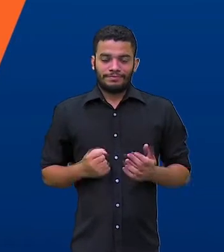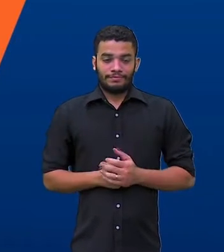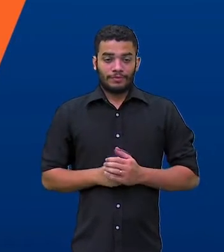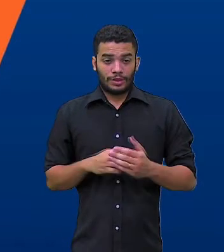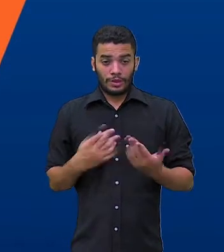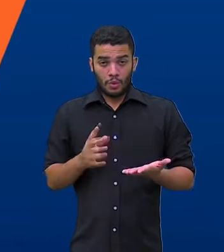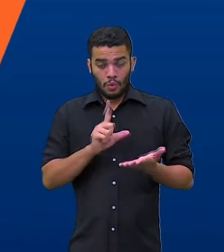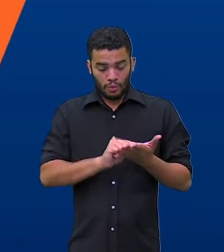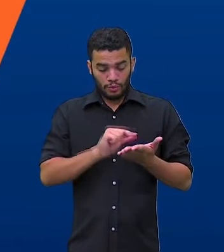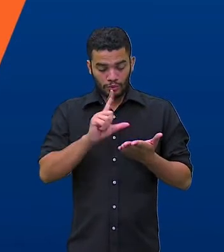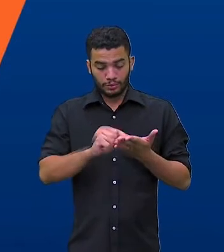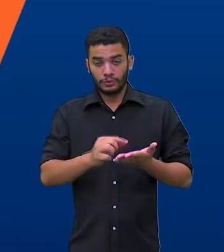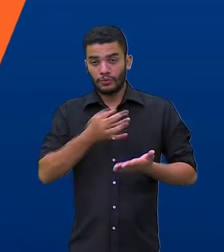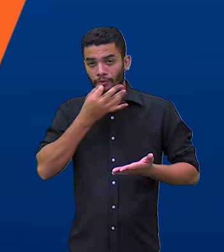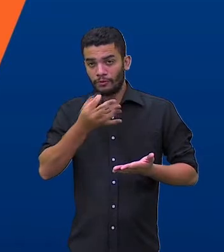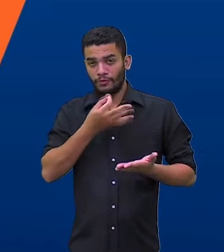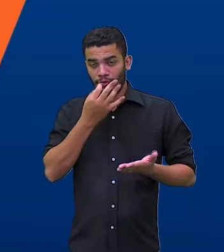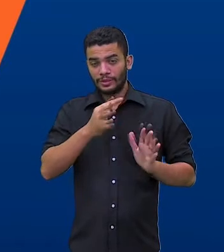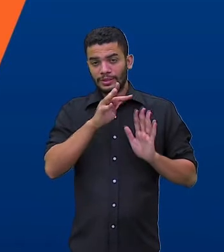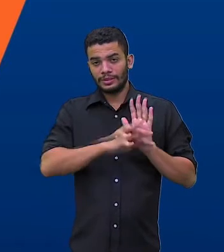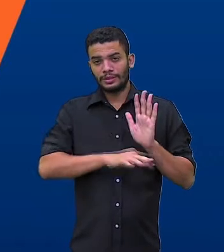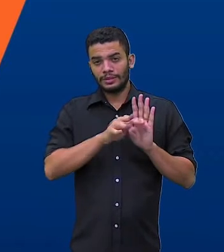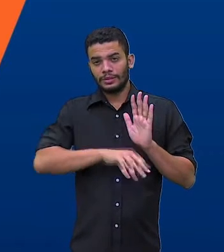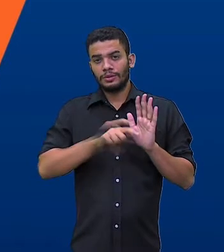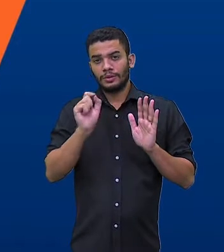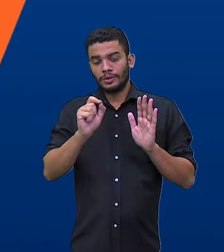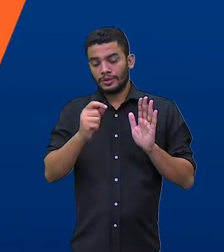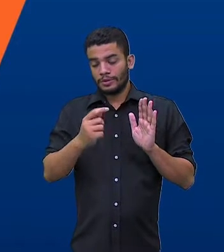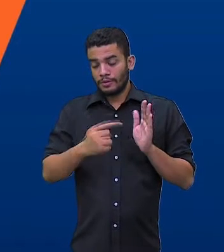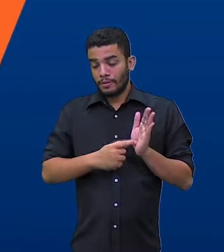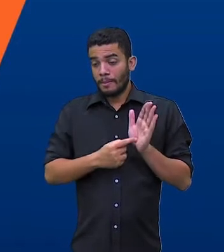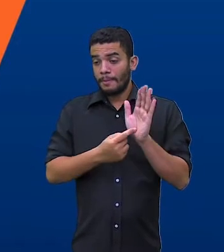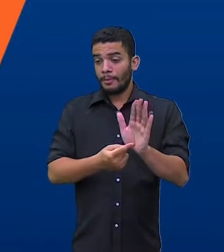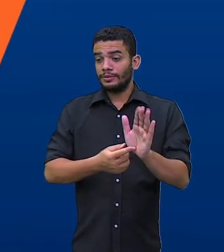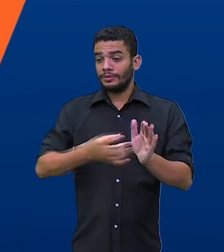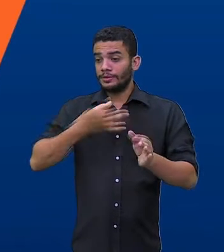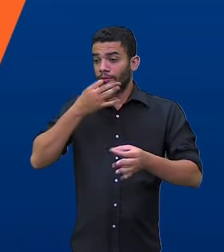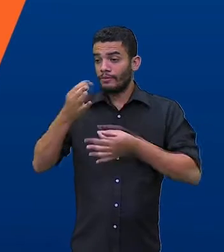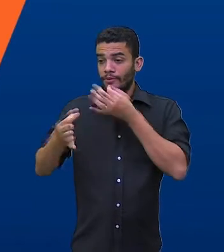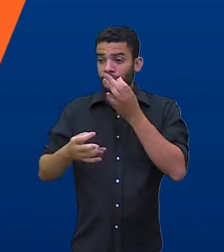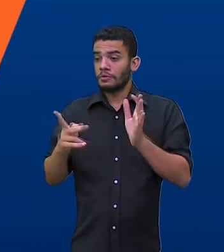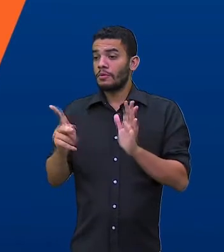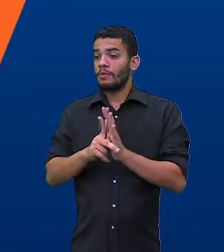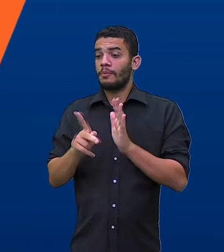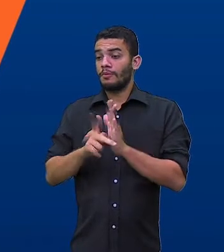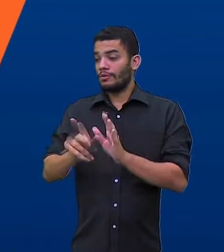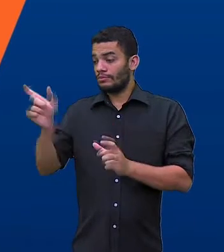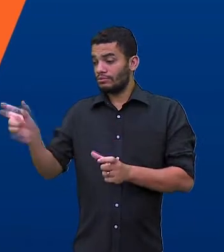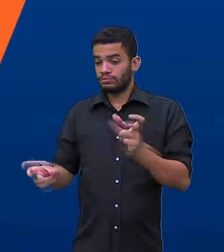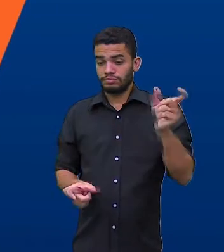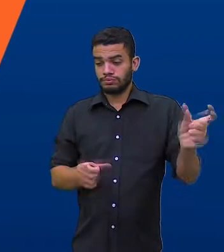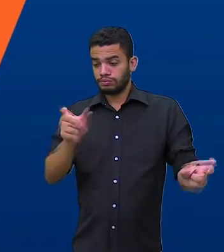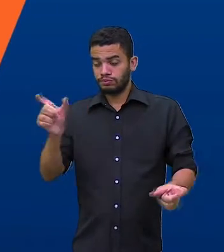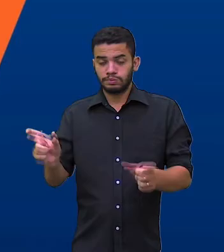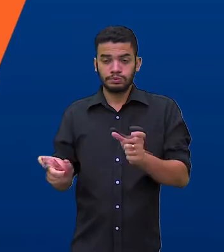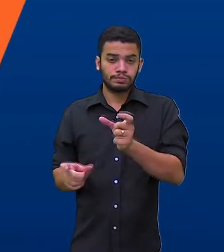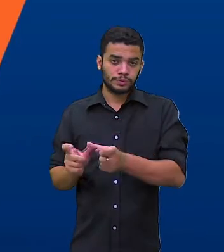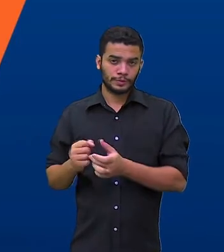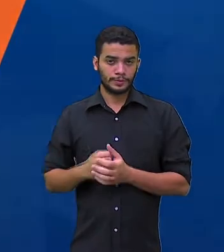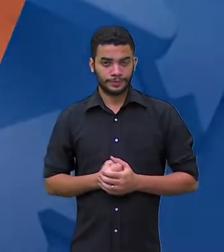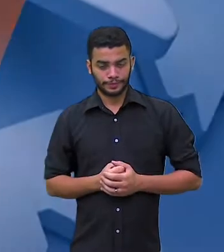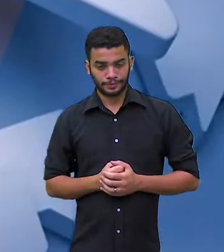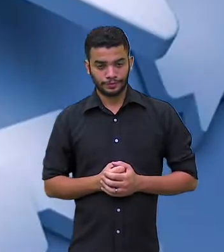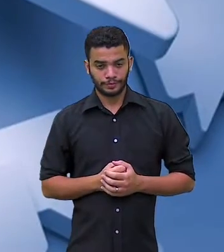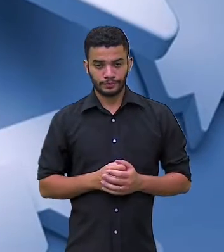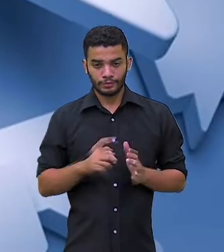são textos, né, que vão apresentar o quê? Opinião, isso mesmo, é opinativo. Nesse tipo de